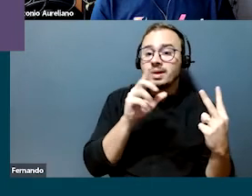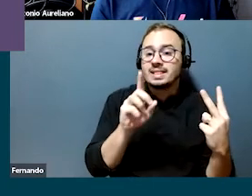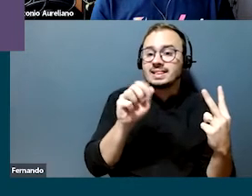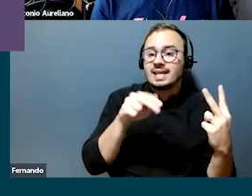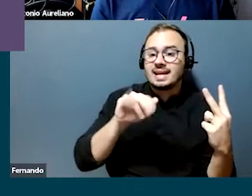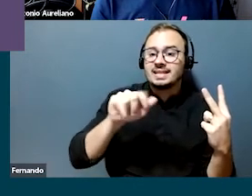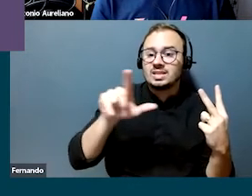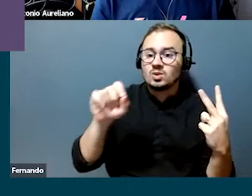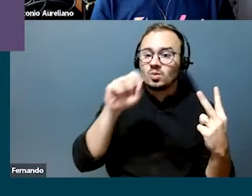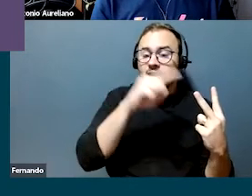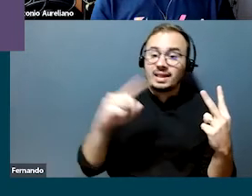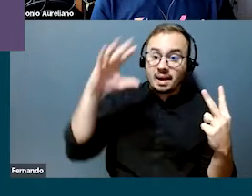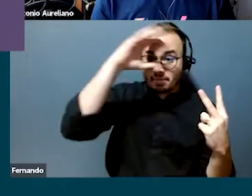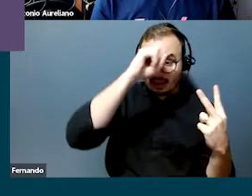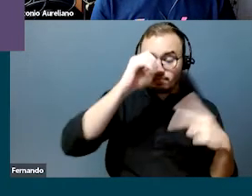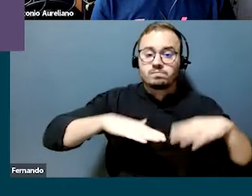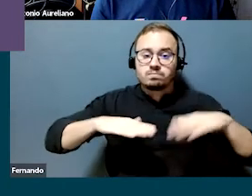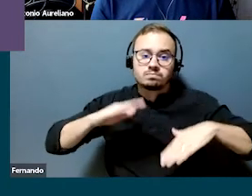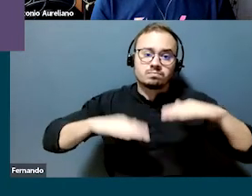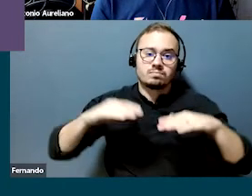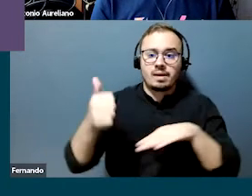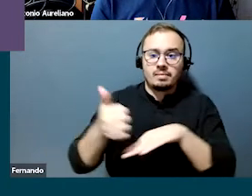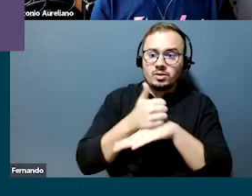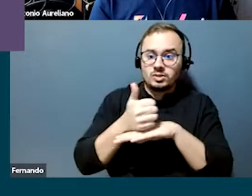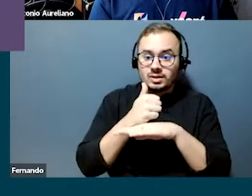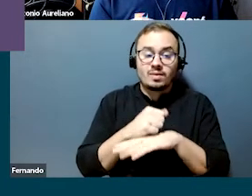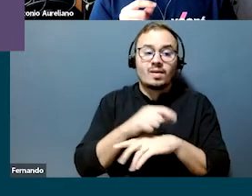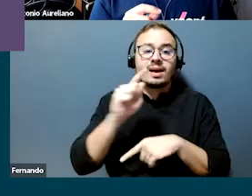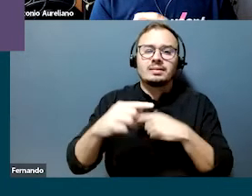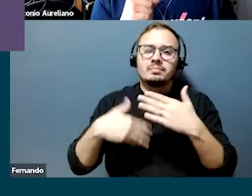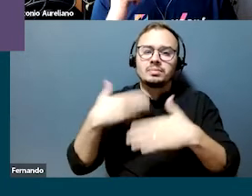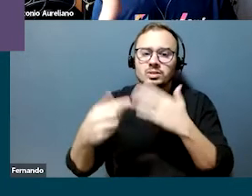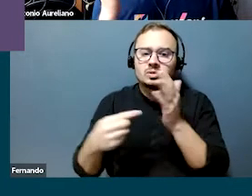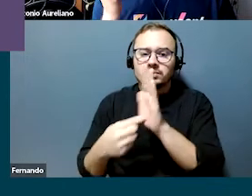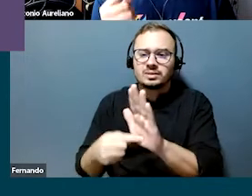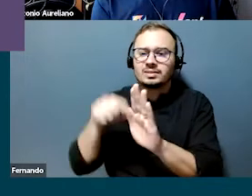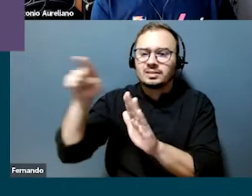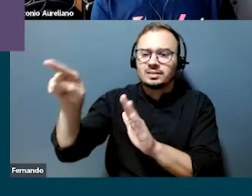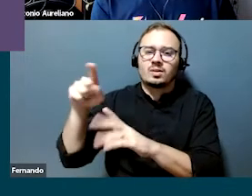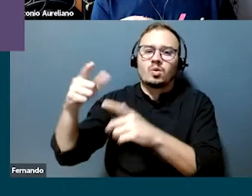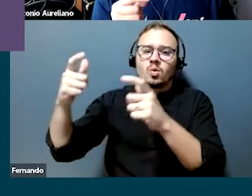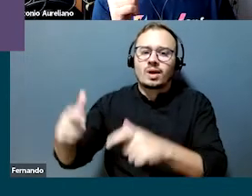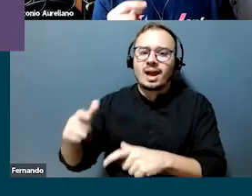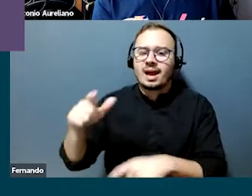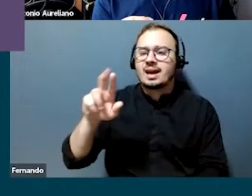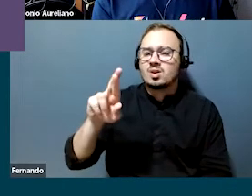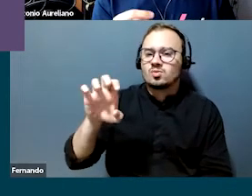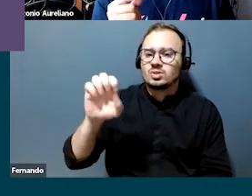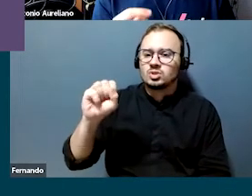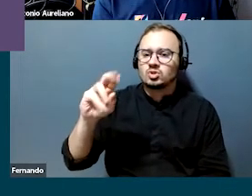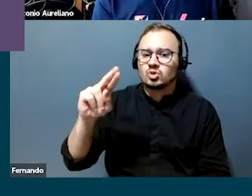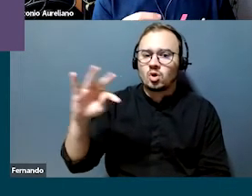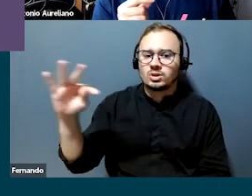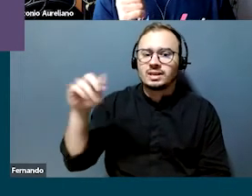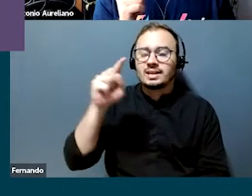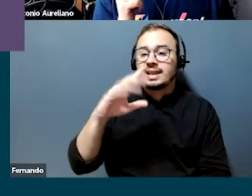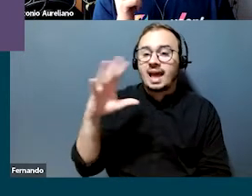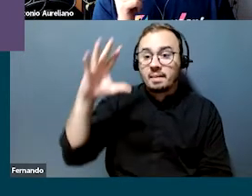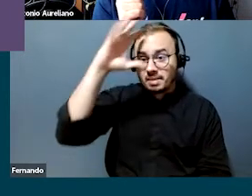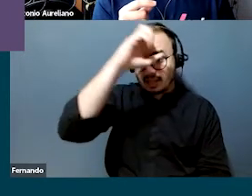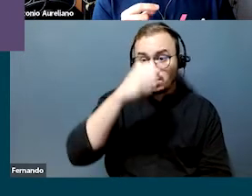ele chegou lá pequeno, se profissionalizou como percussionista. Em uma das apresentações do Quebra, num resort em Porto de Galinhas, ele